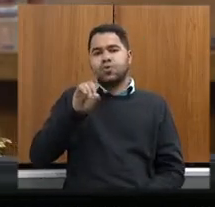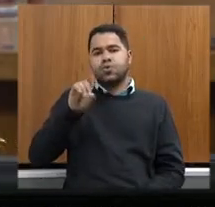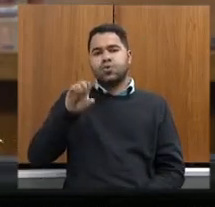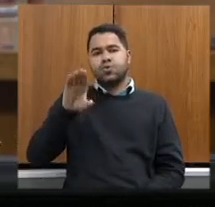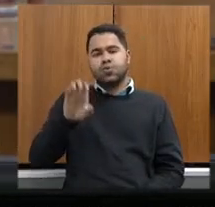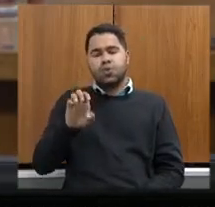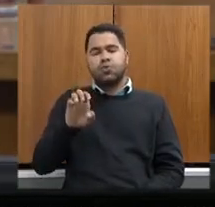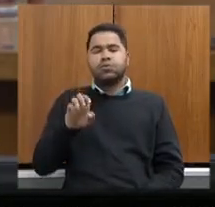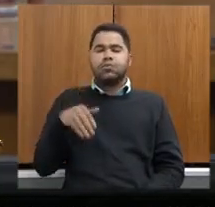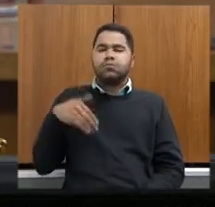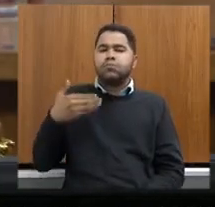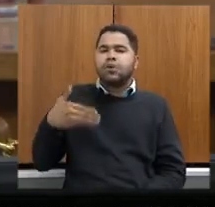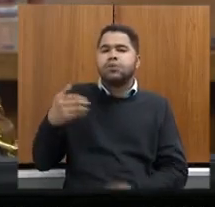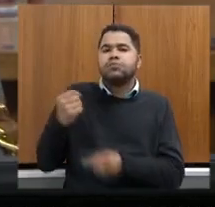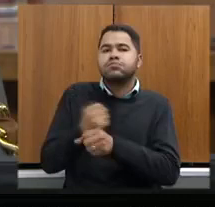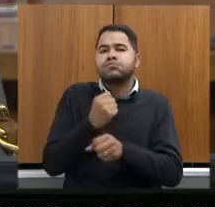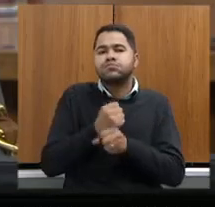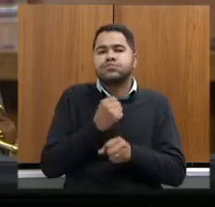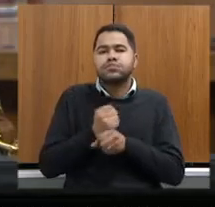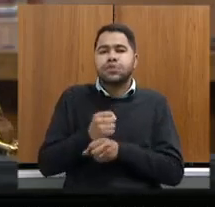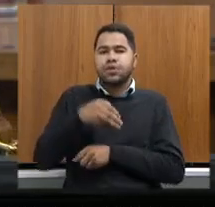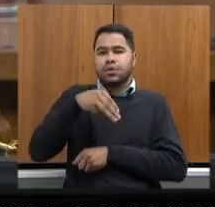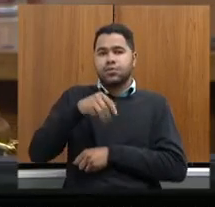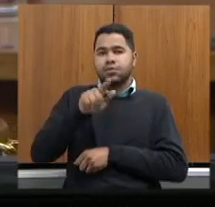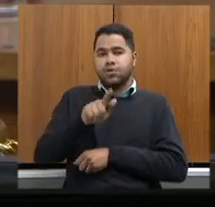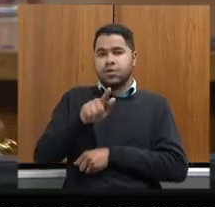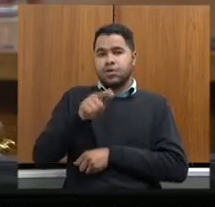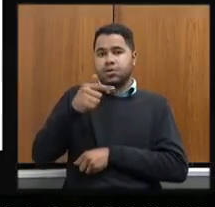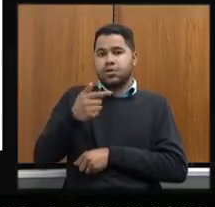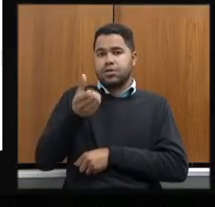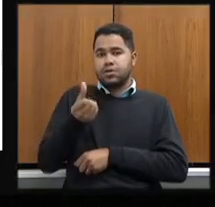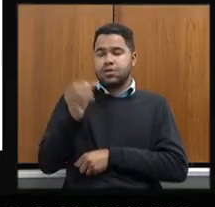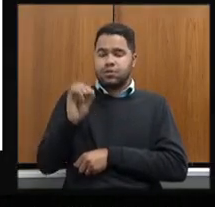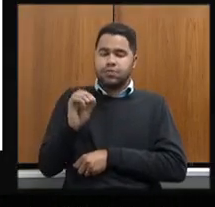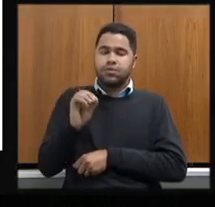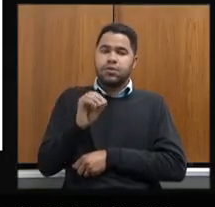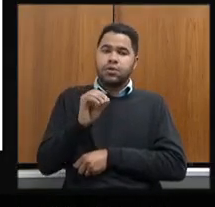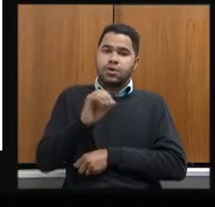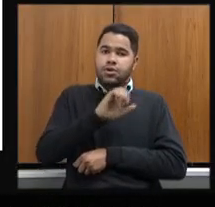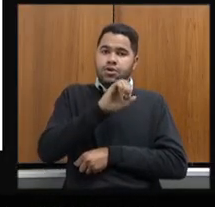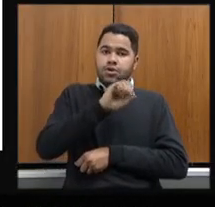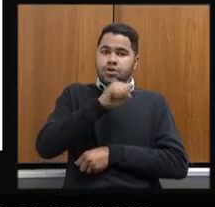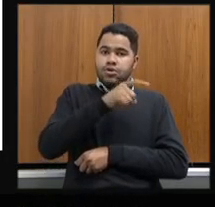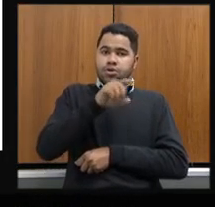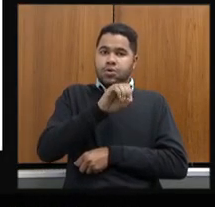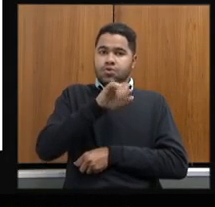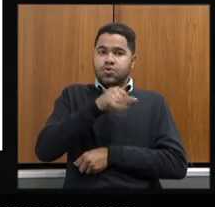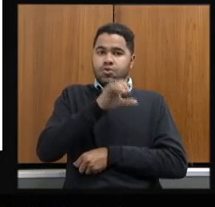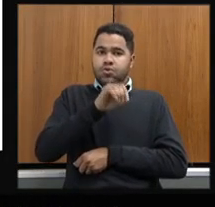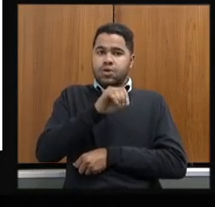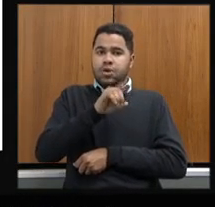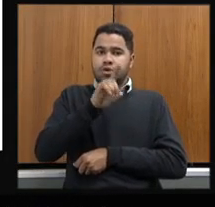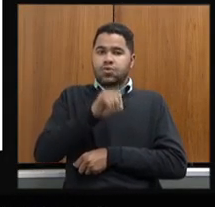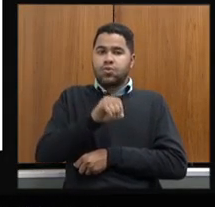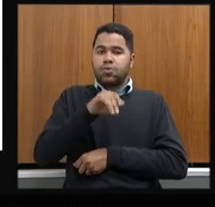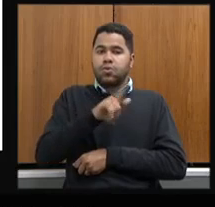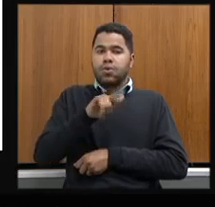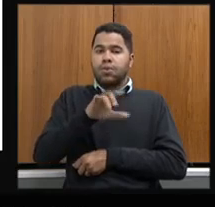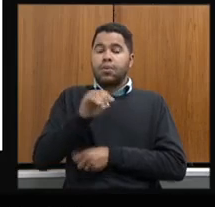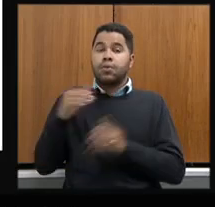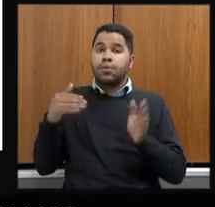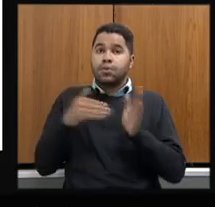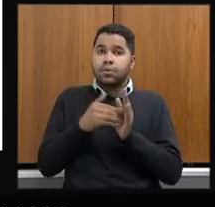de mais uma etapa de obra da estrada mg-760 que vai de São José Do Goiabal até cava grande